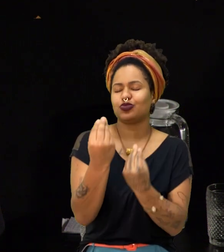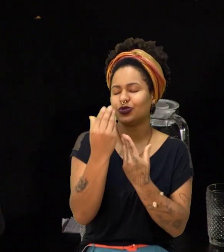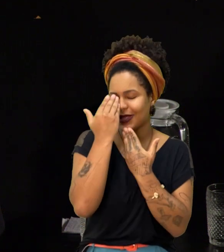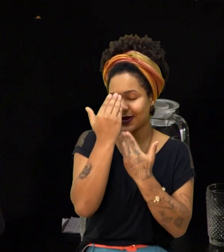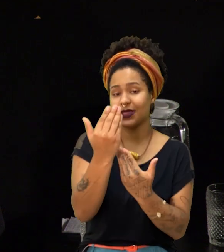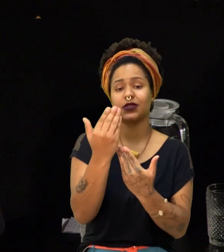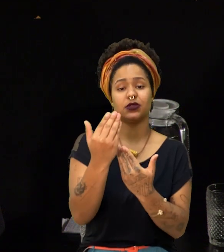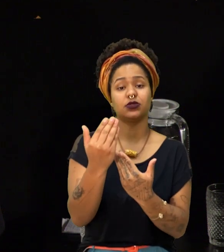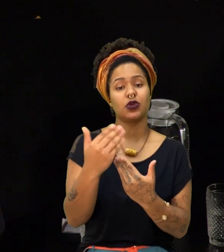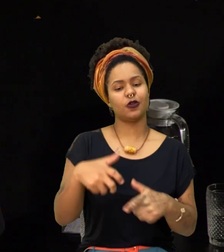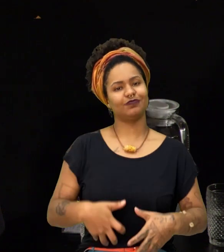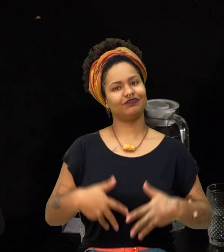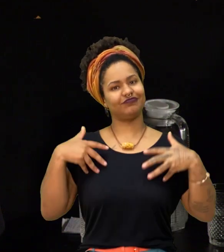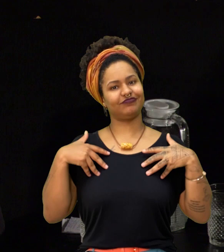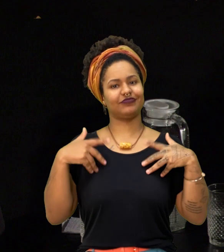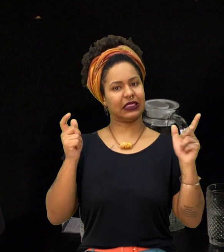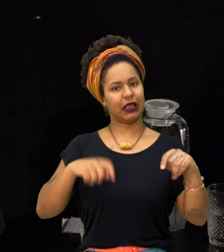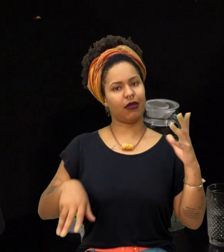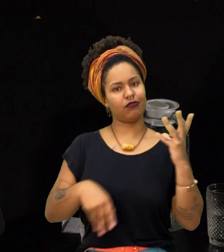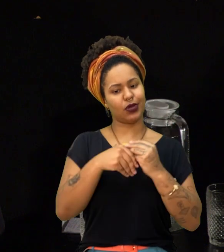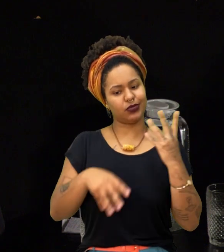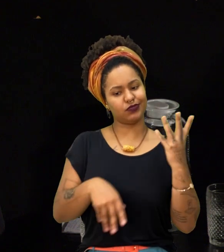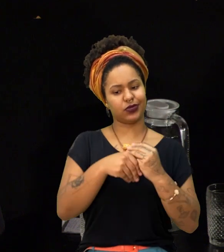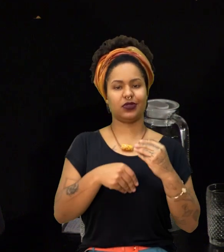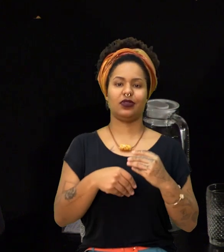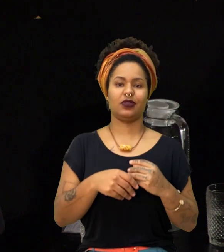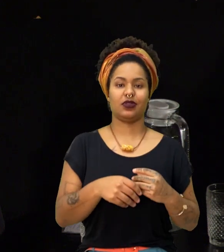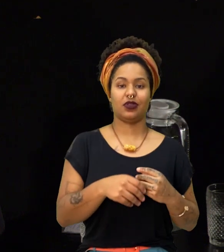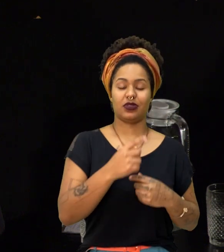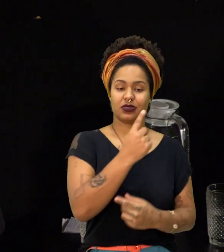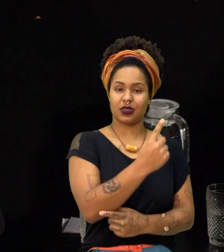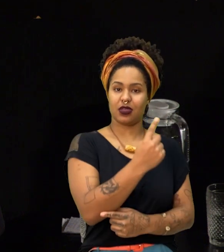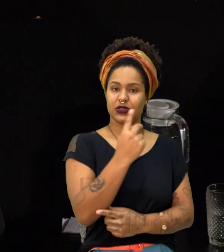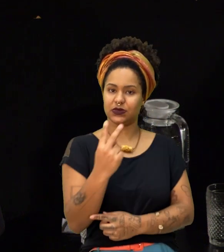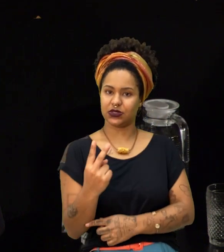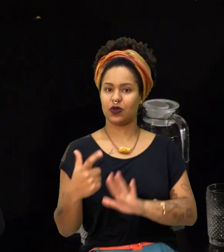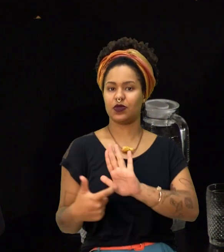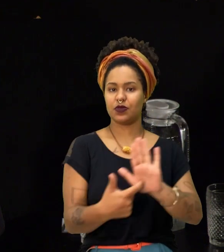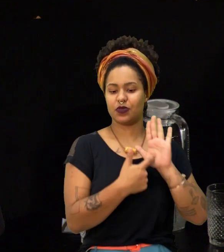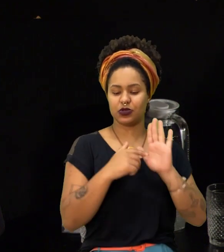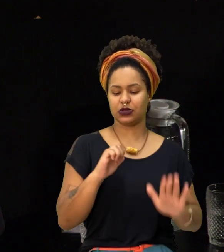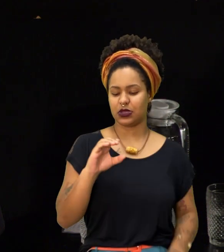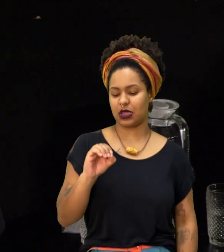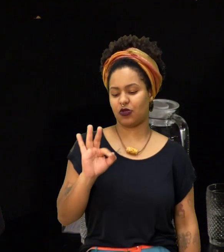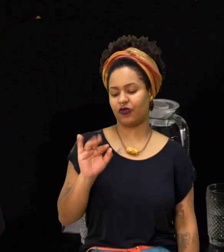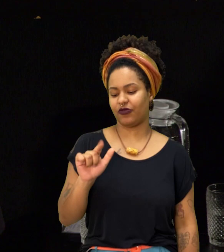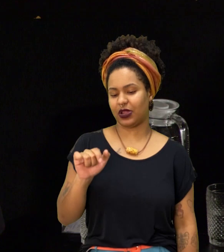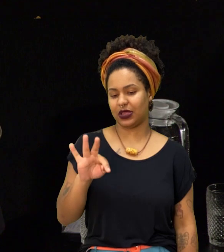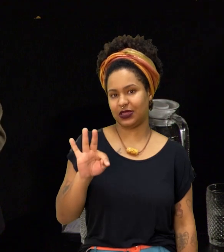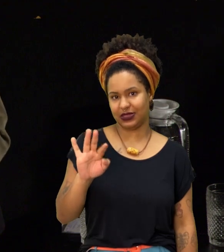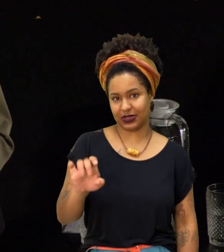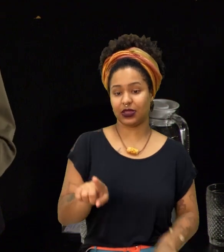satisfação poder contribuir com a 12ª Mostra Ecofalante e